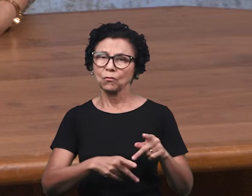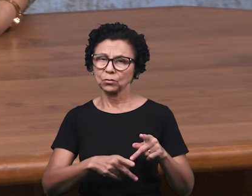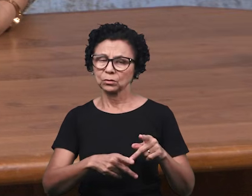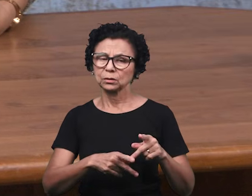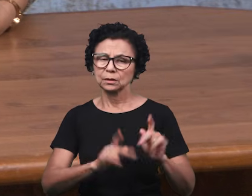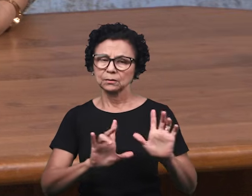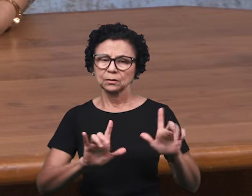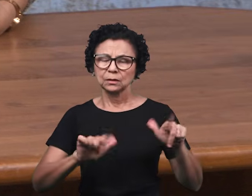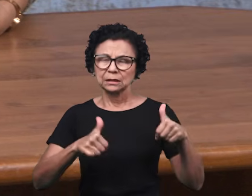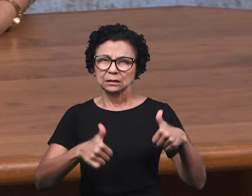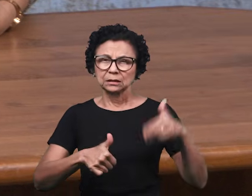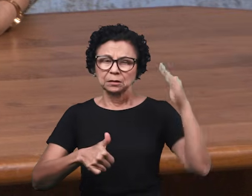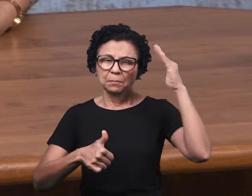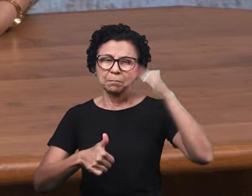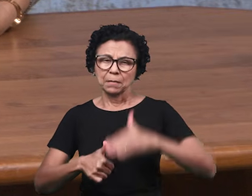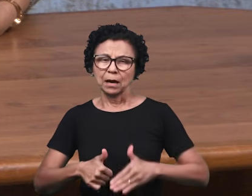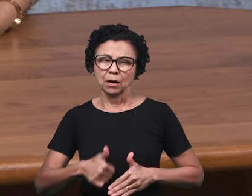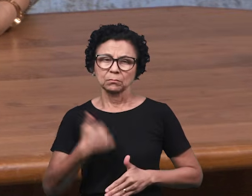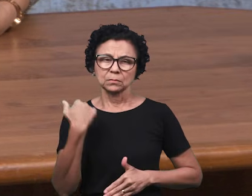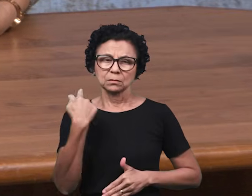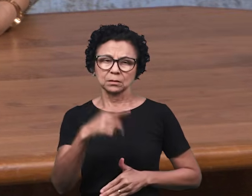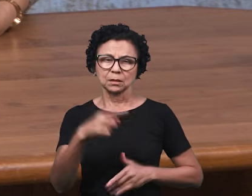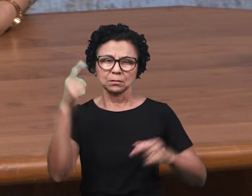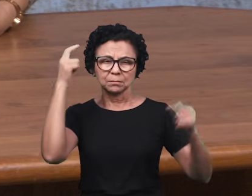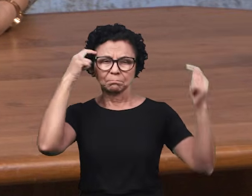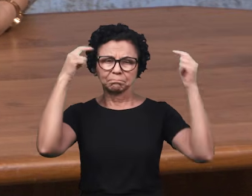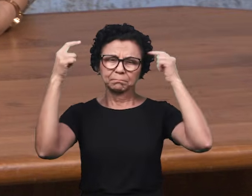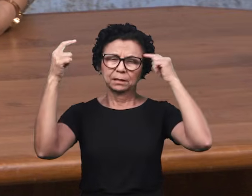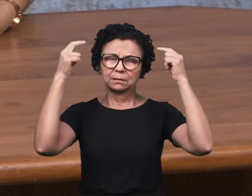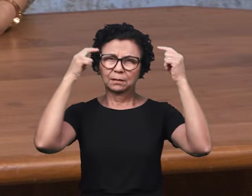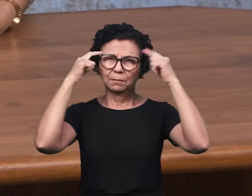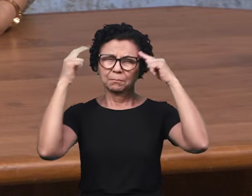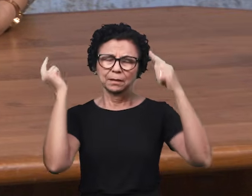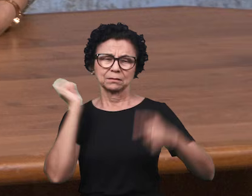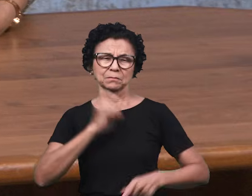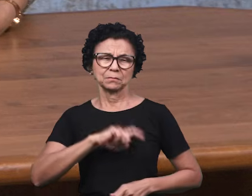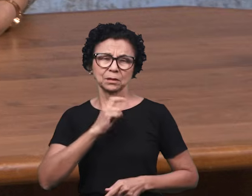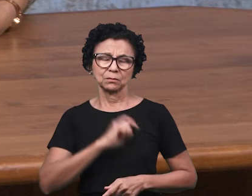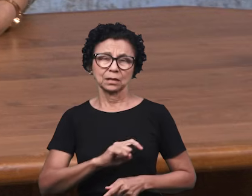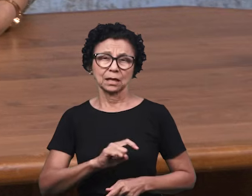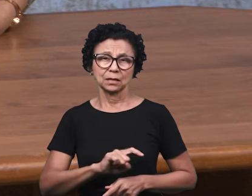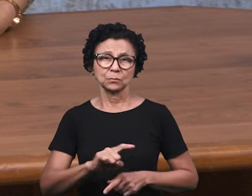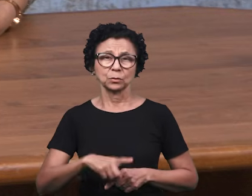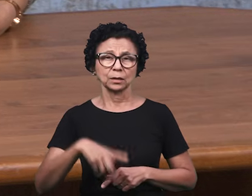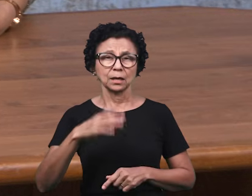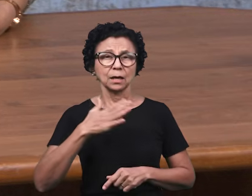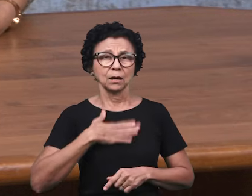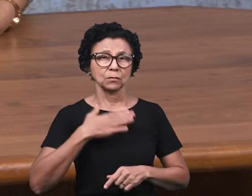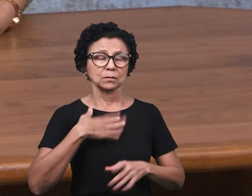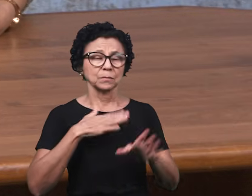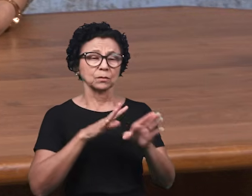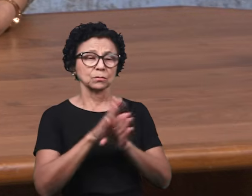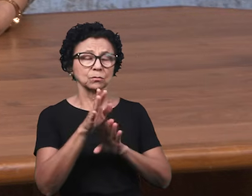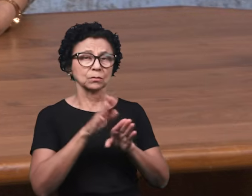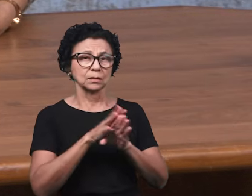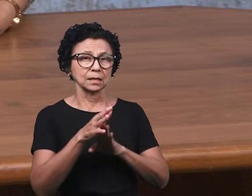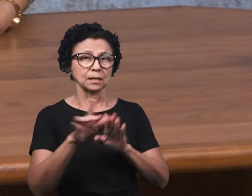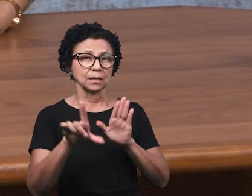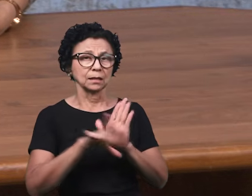seus pensamentos, porque não estão atentos às minhas palavras e rejeitam a minha